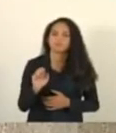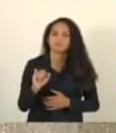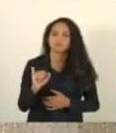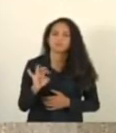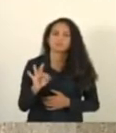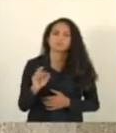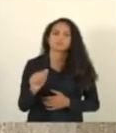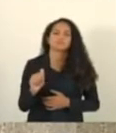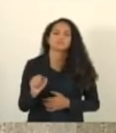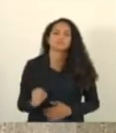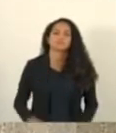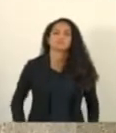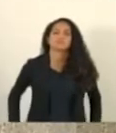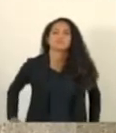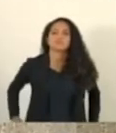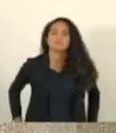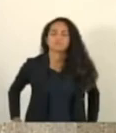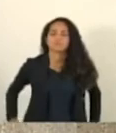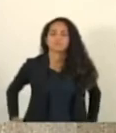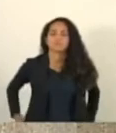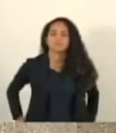Tranquilo?